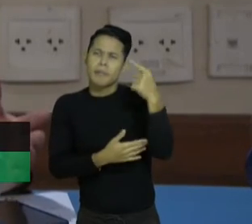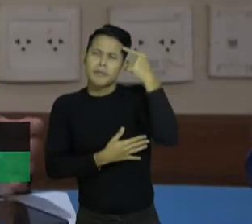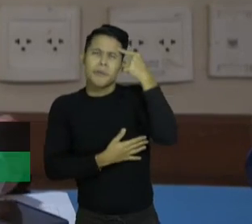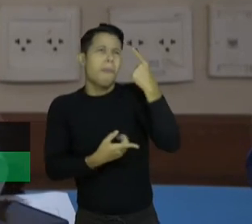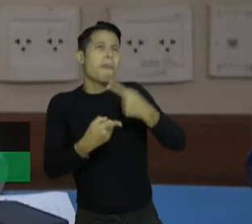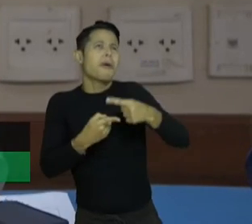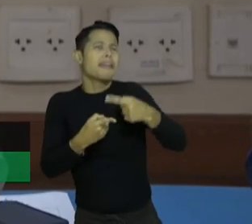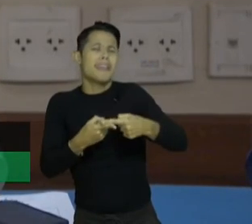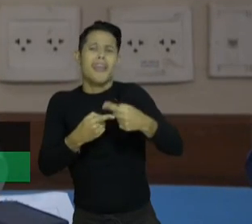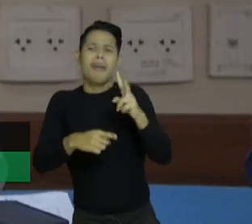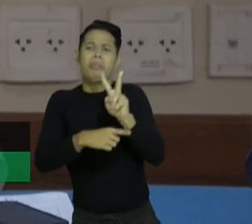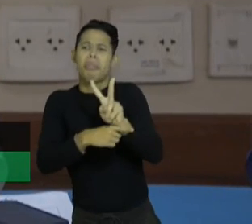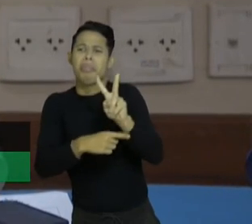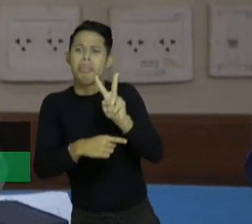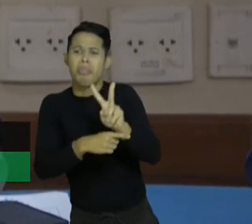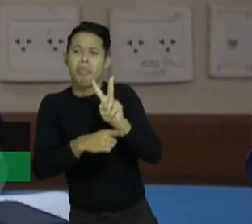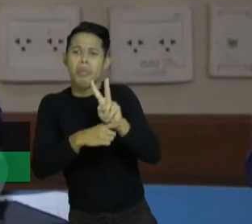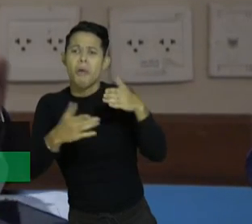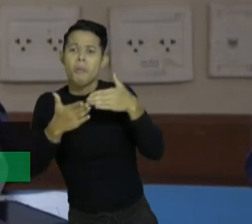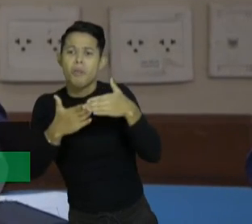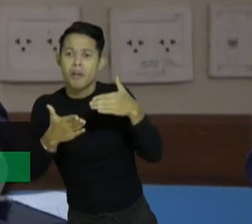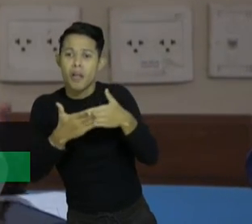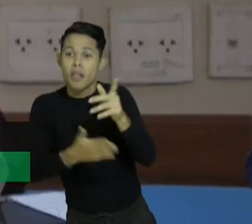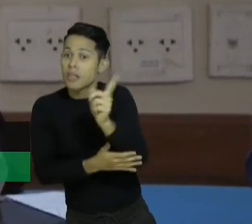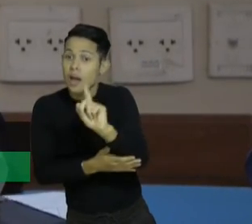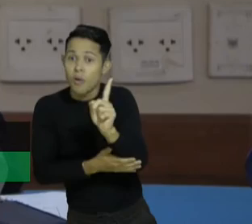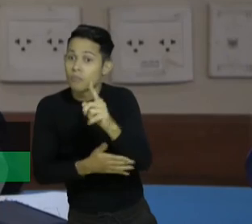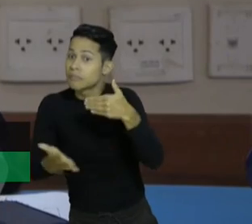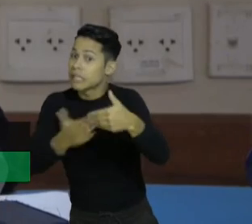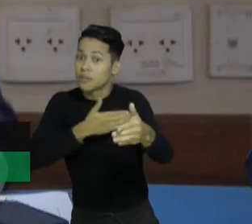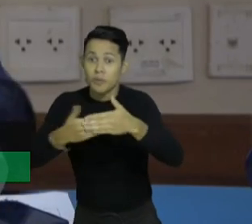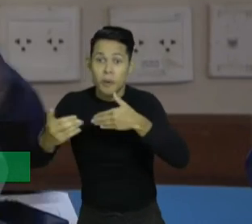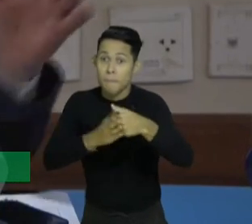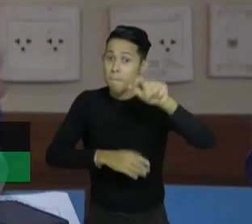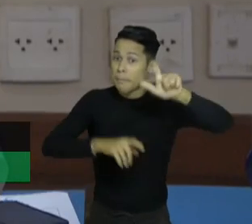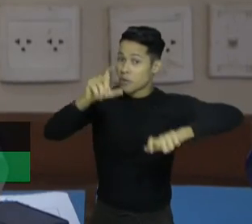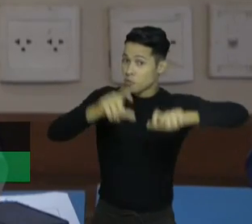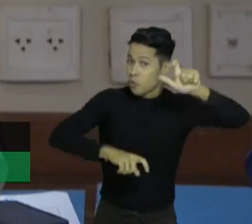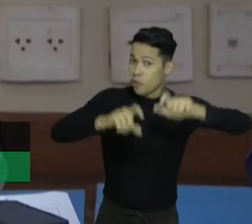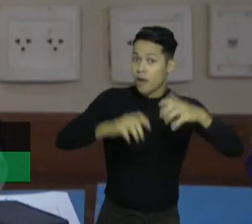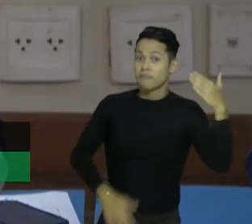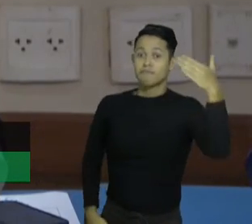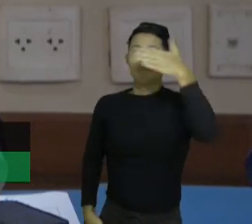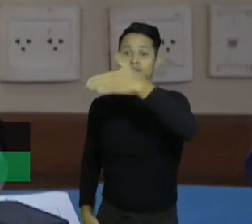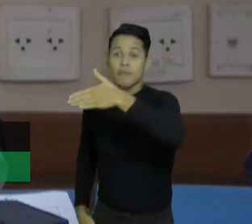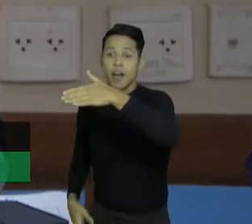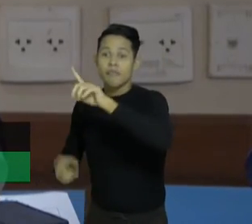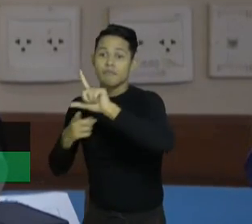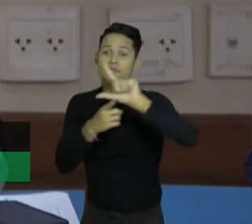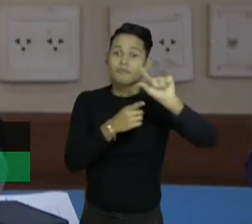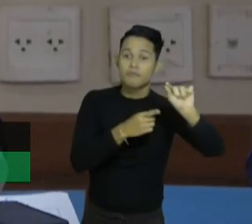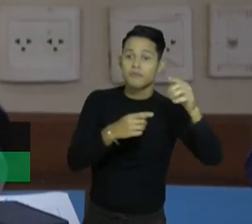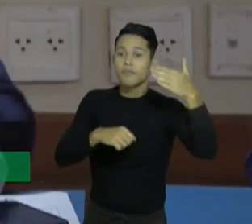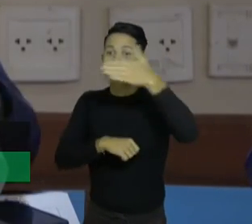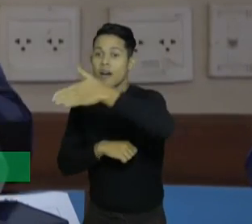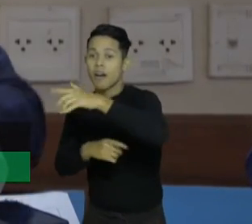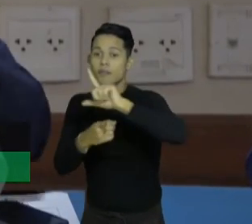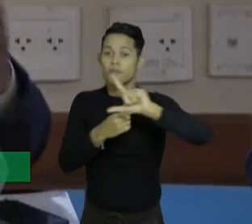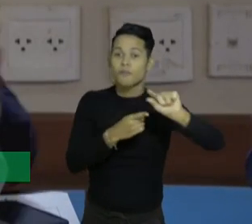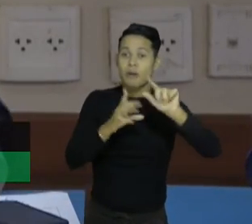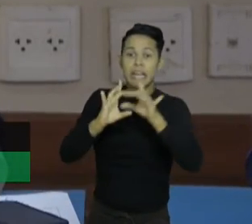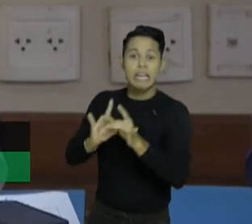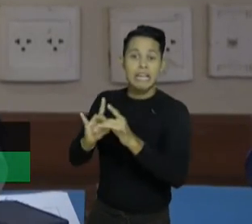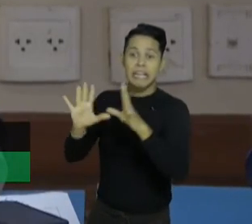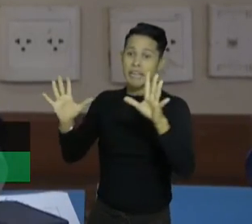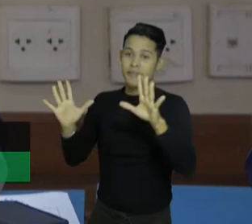alfanda eles estão abertos qualquer pessoa sai e entra no Chile sem nenhuma espécie de identidade